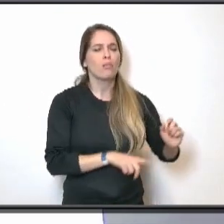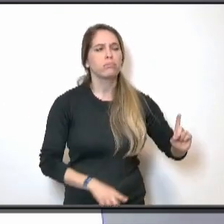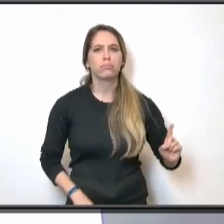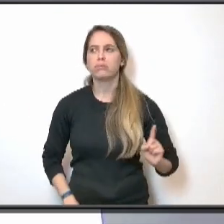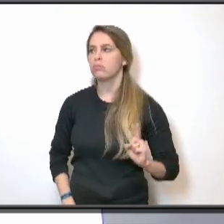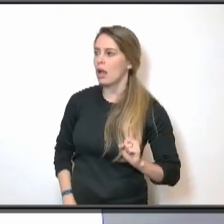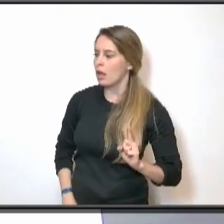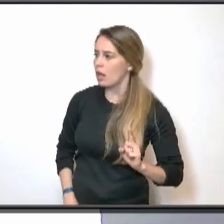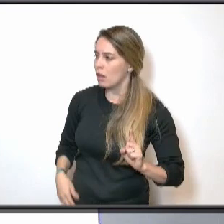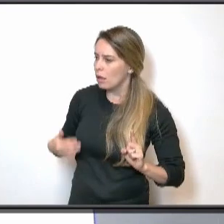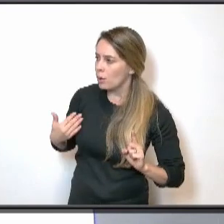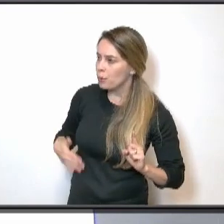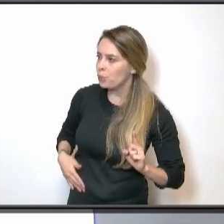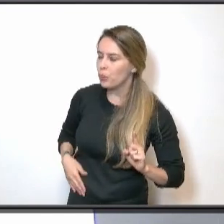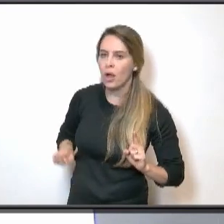Alguém chega até ali.